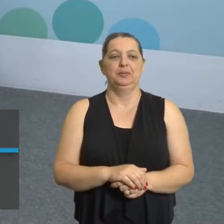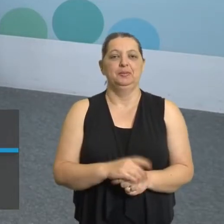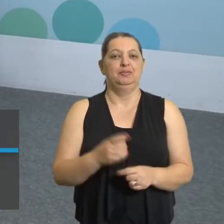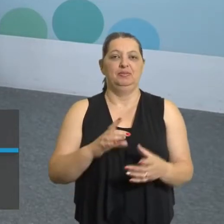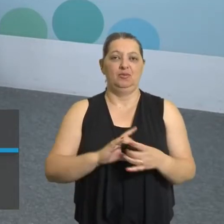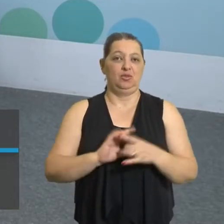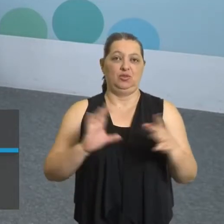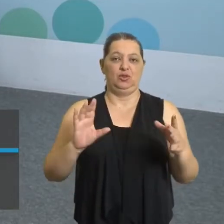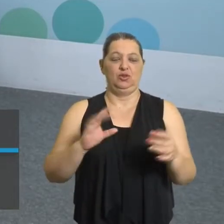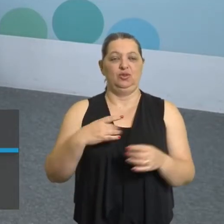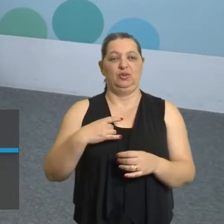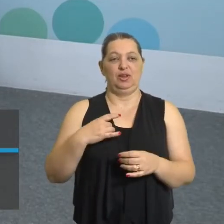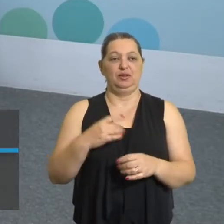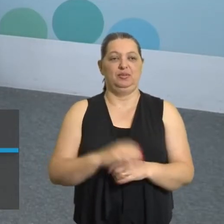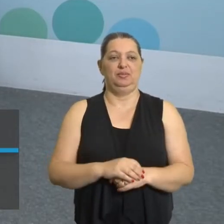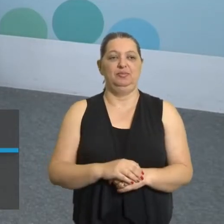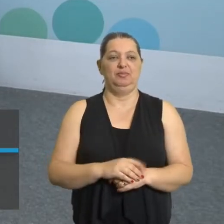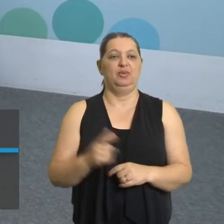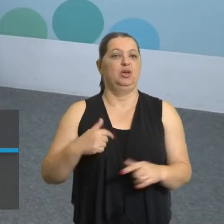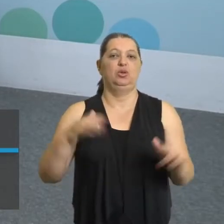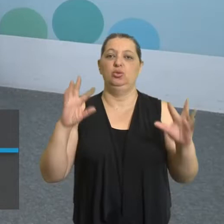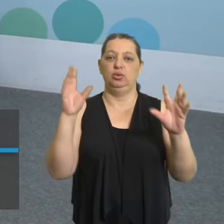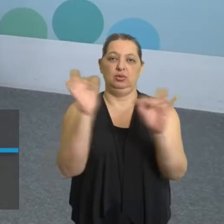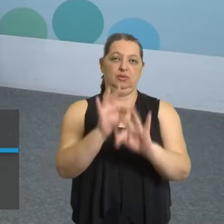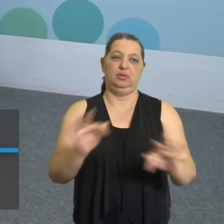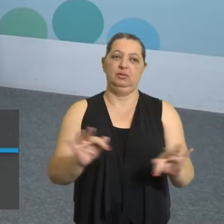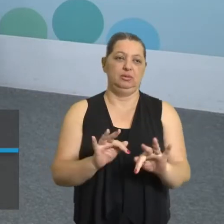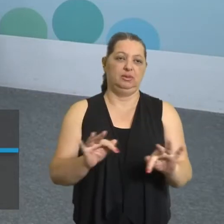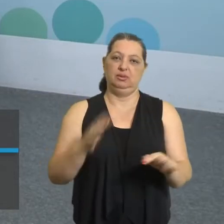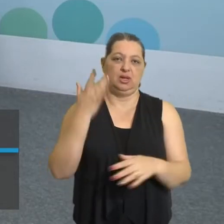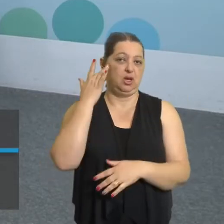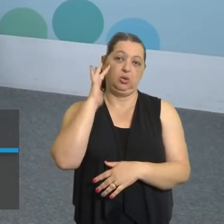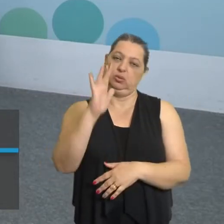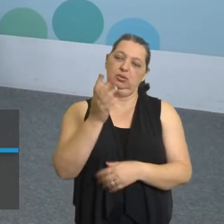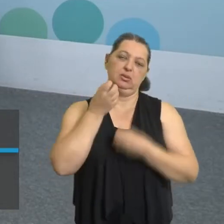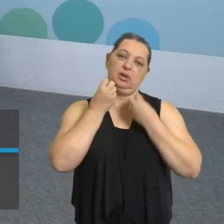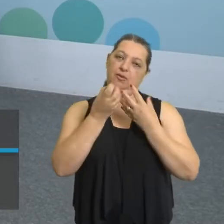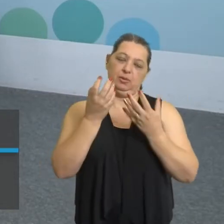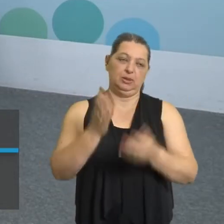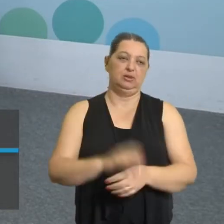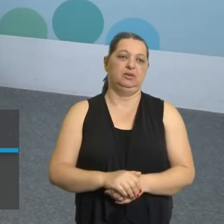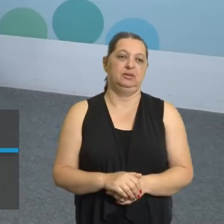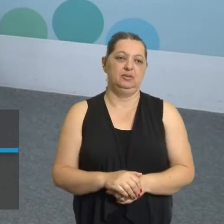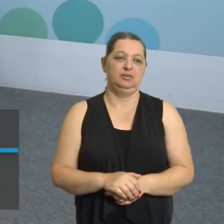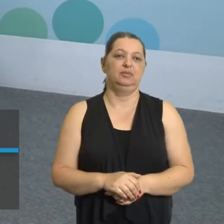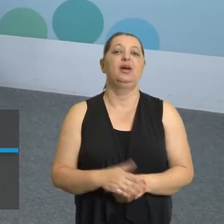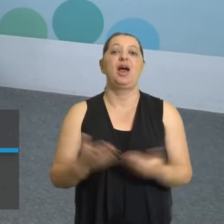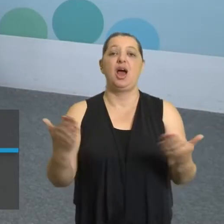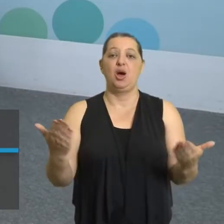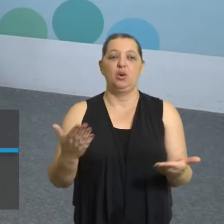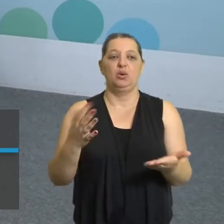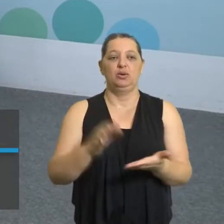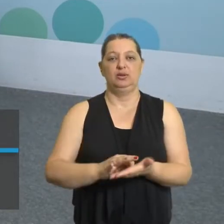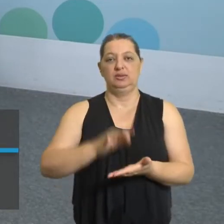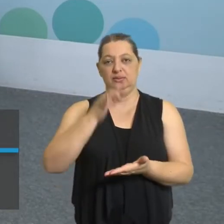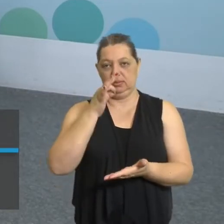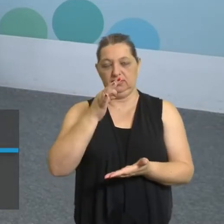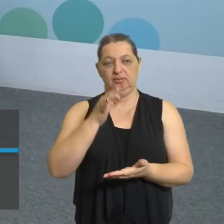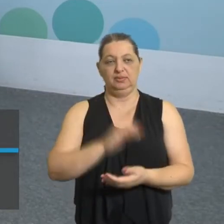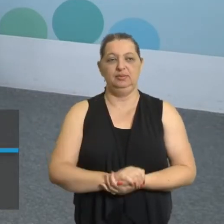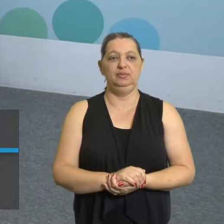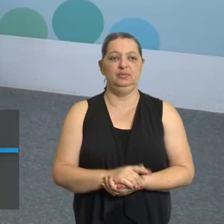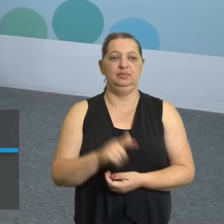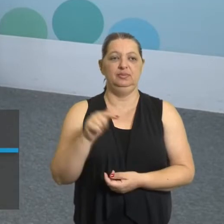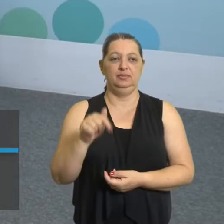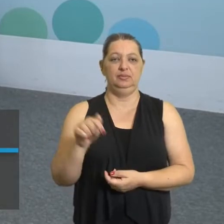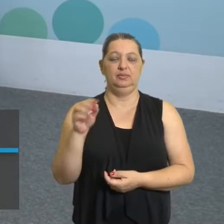ficar feliz com a gente não não é não sei informações Mas vamos para a nossa hora do café i7 minutinhos para vocês